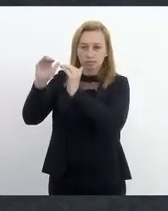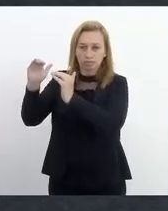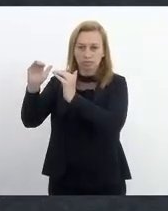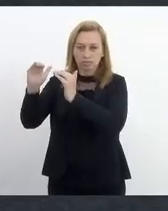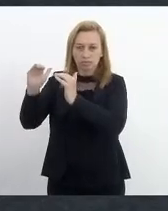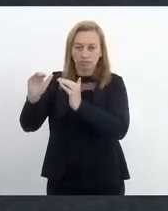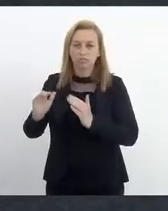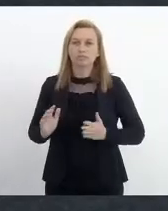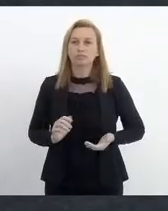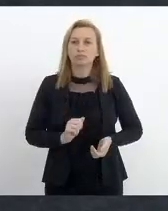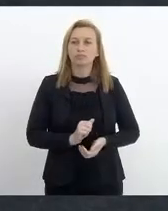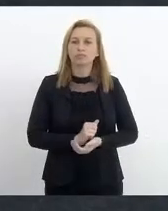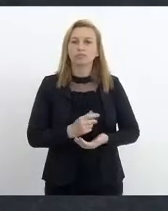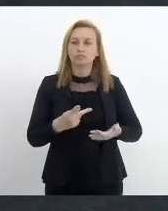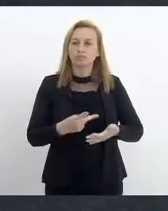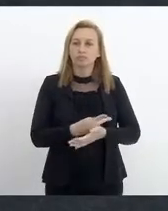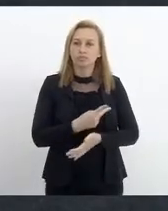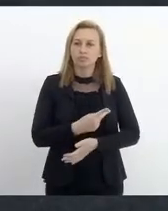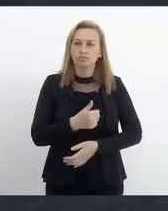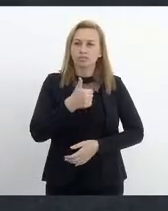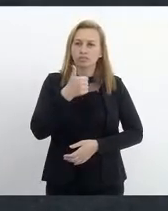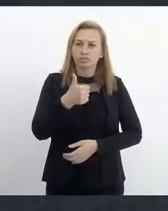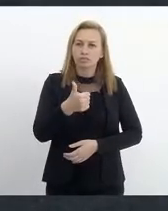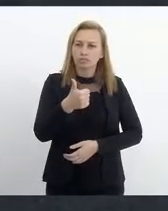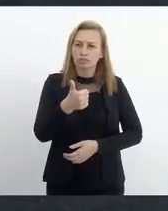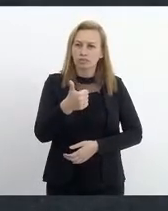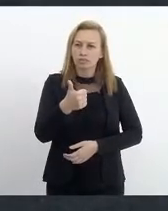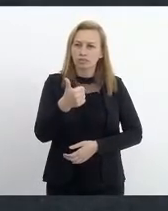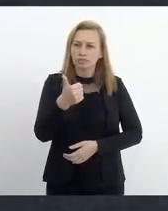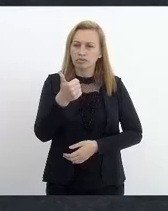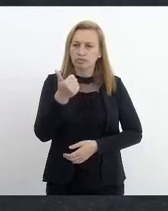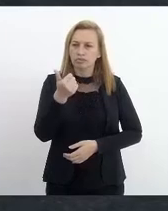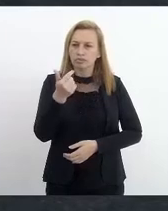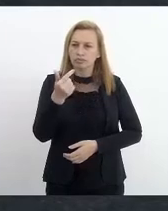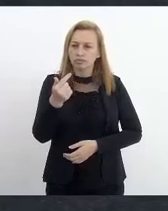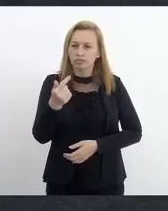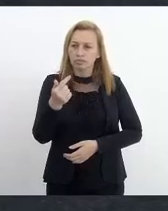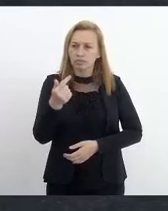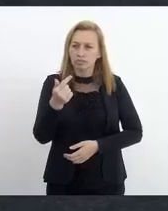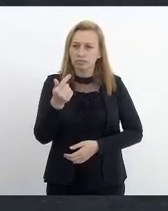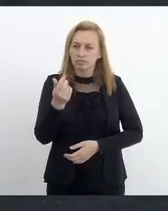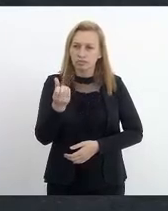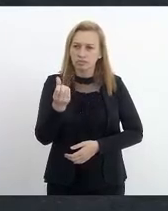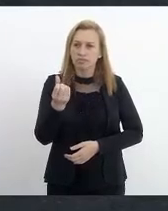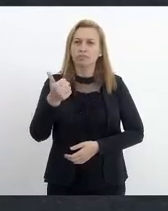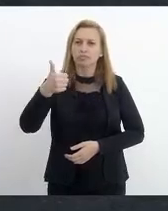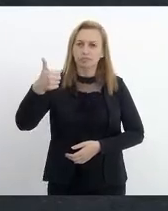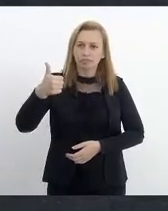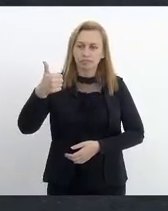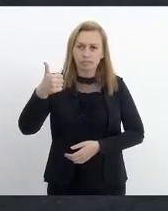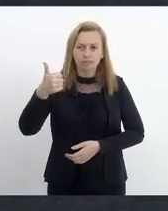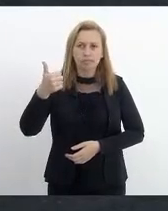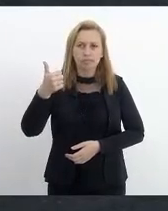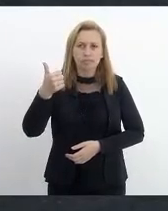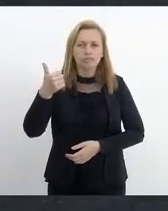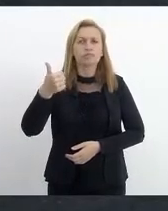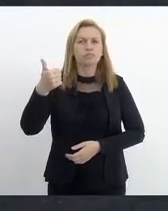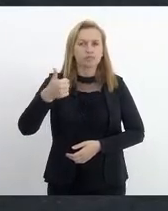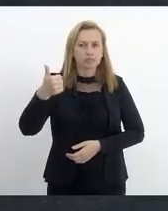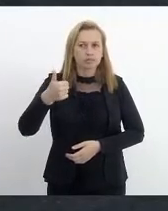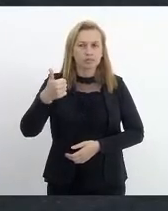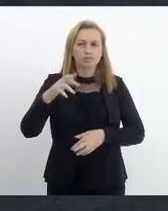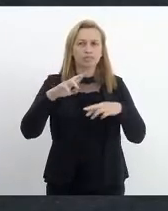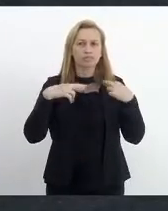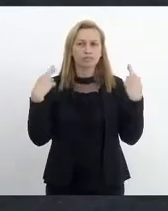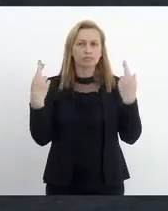o ocorrido na 106ª primeiras 71ª